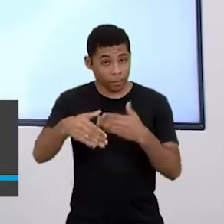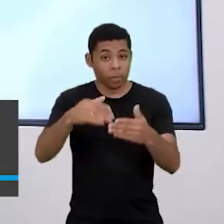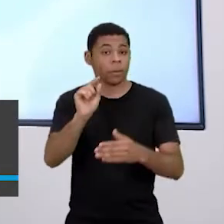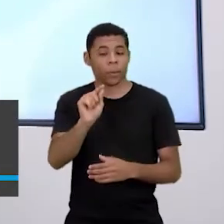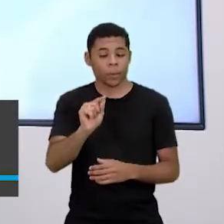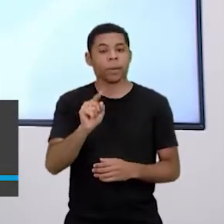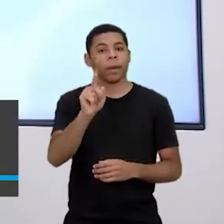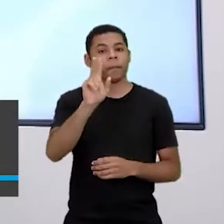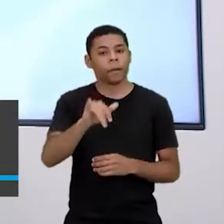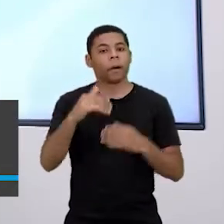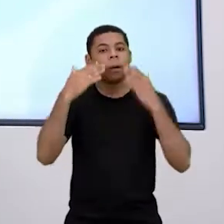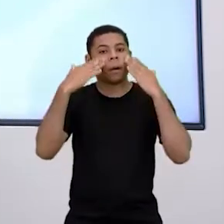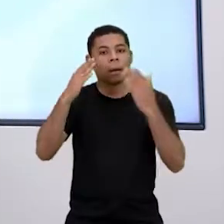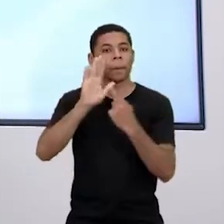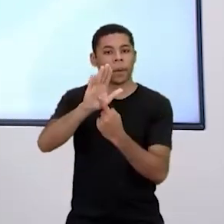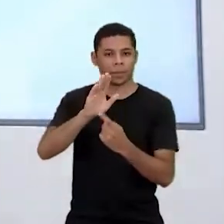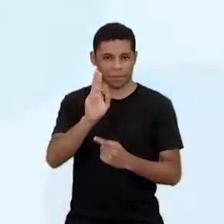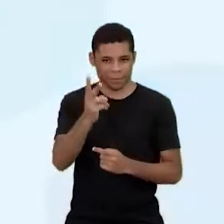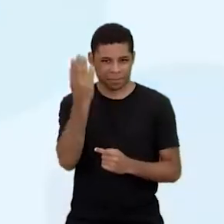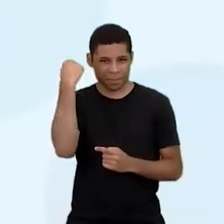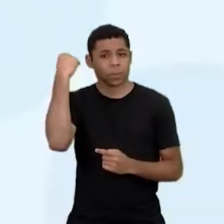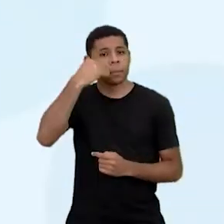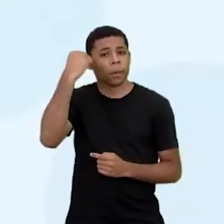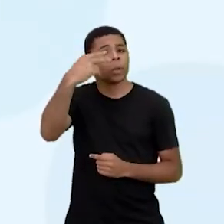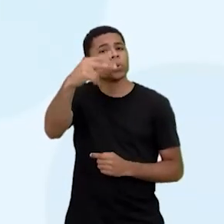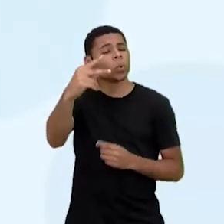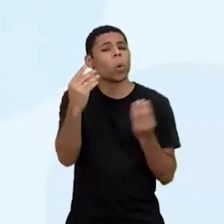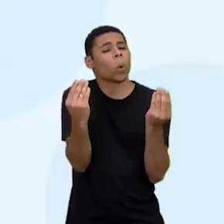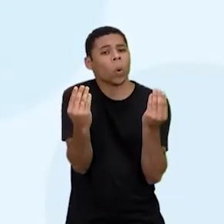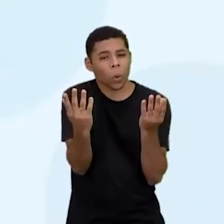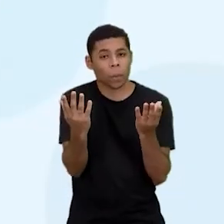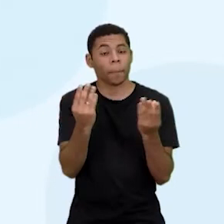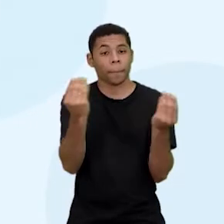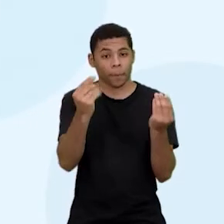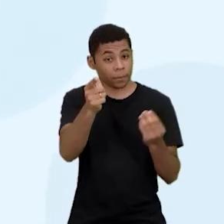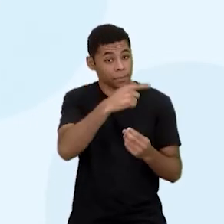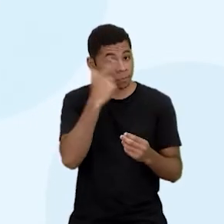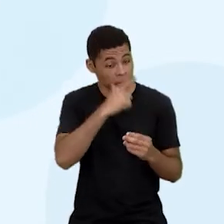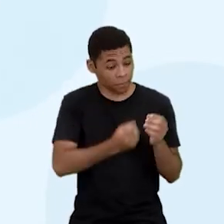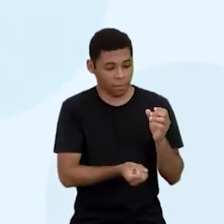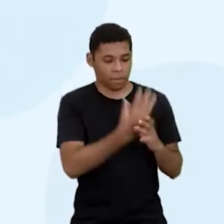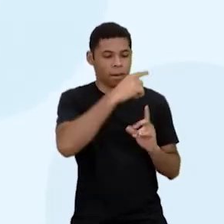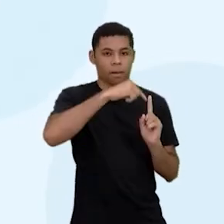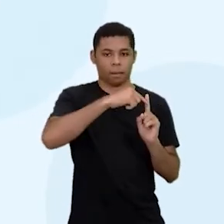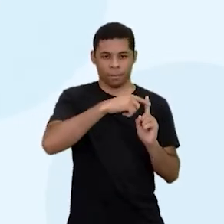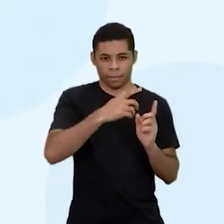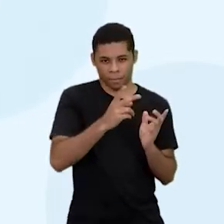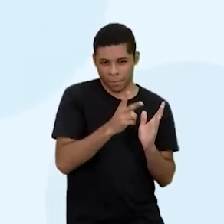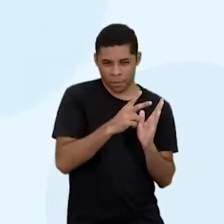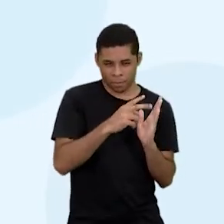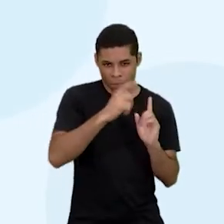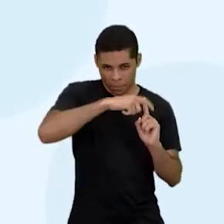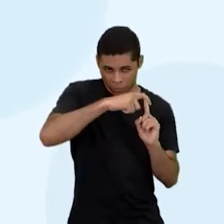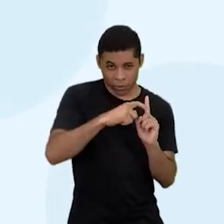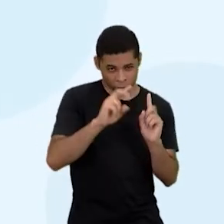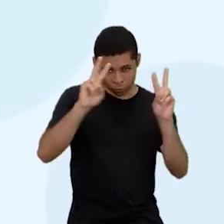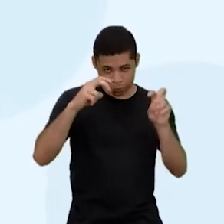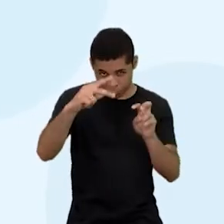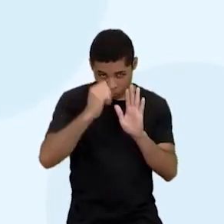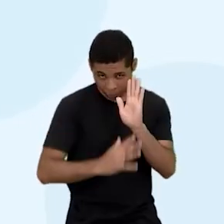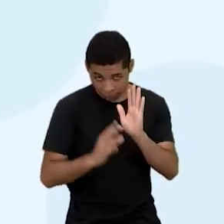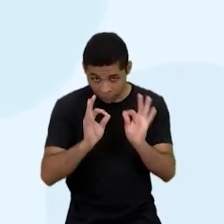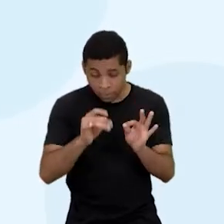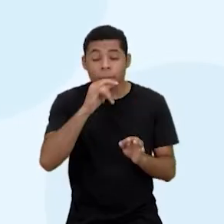que vocês vão expor, né, como foi a experiência para o desenvolvimento dessa atividade. Então, tudo que vocês foram